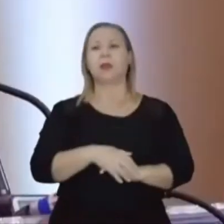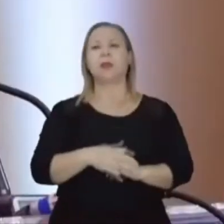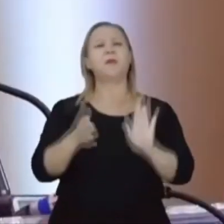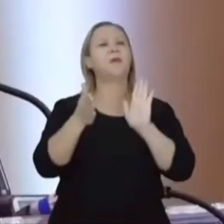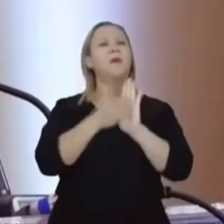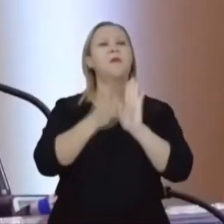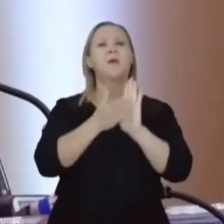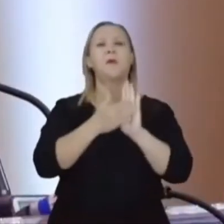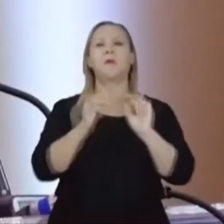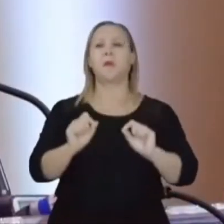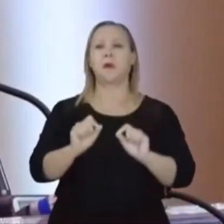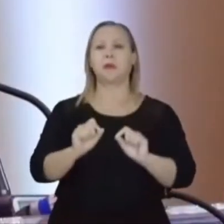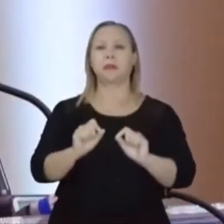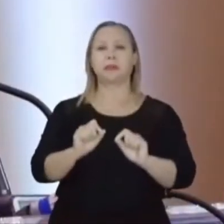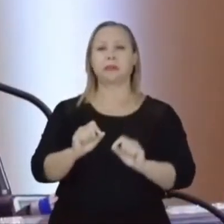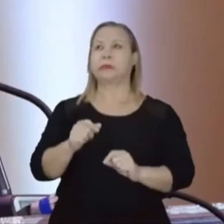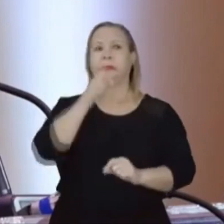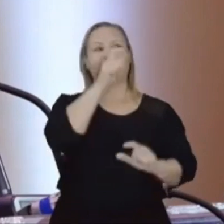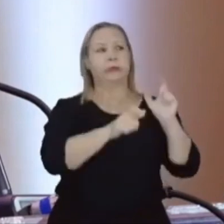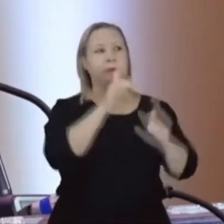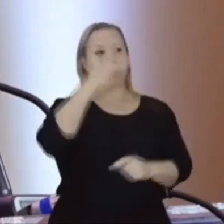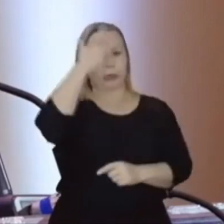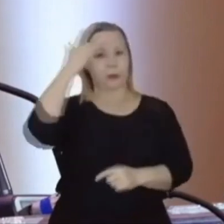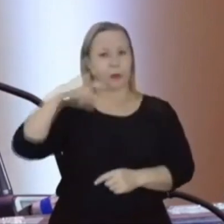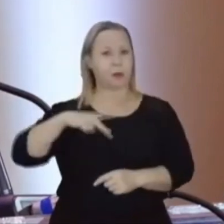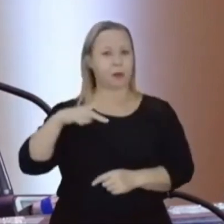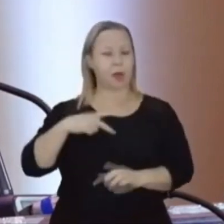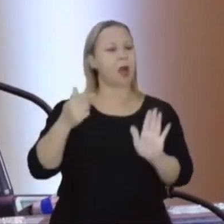Lula, foi uma proposta de